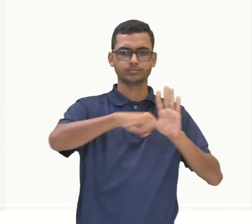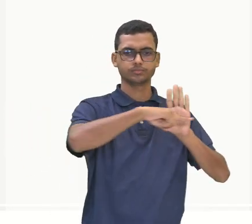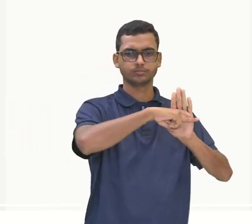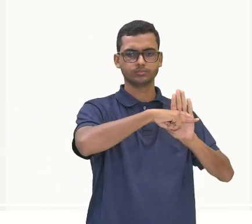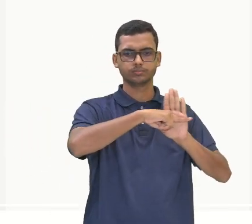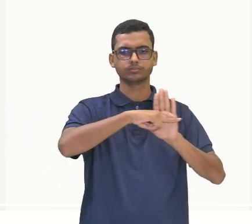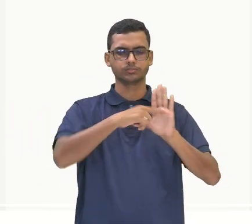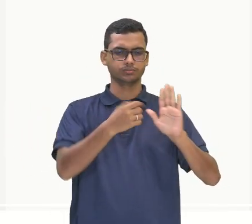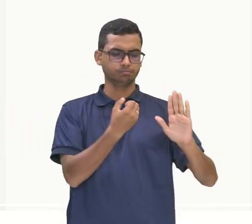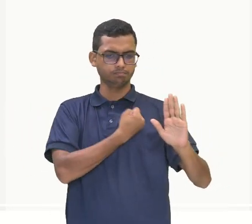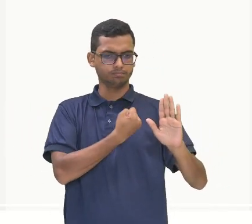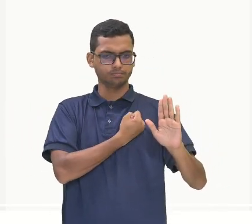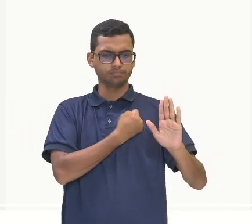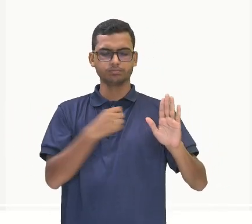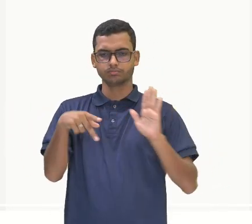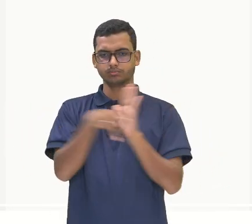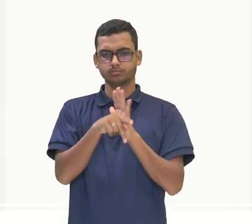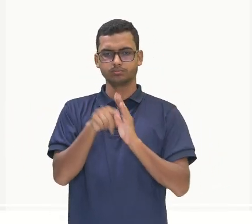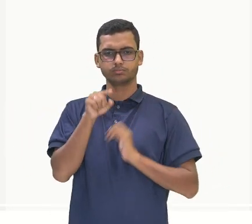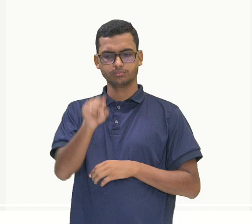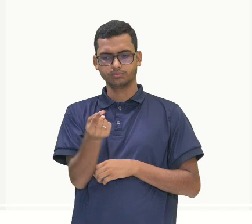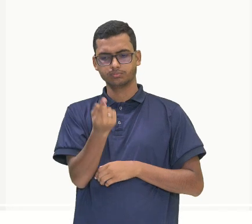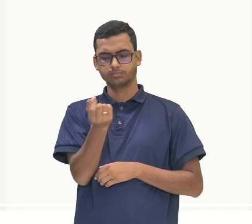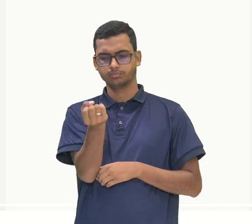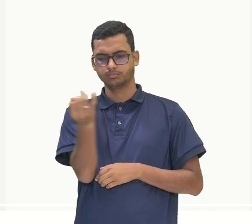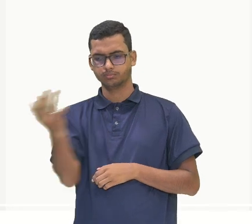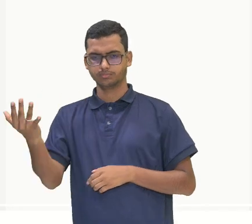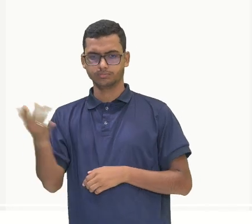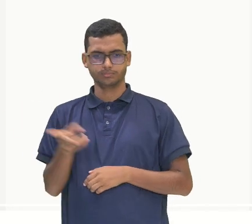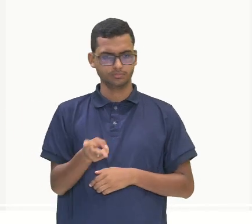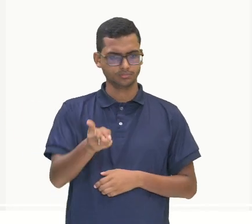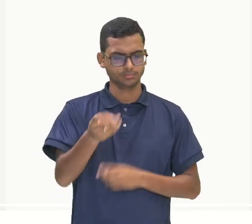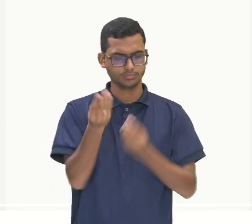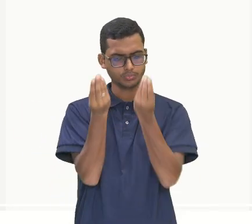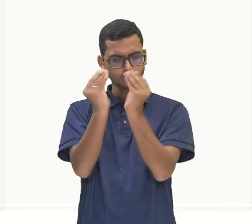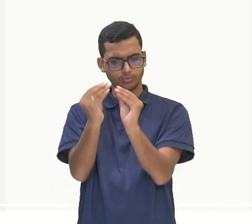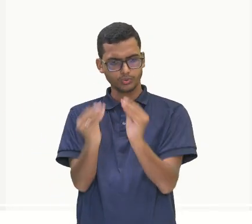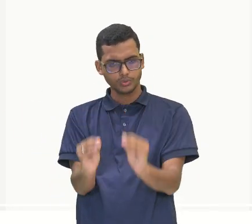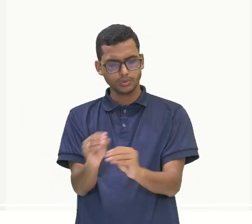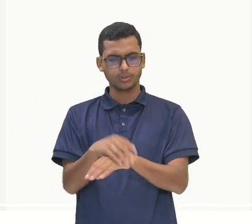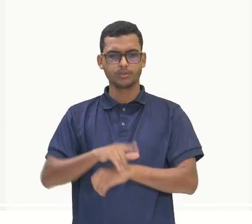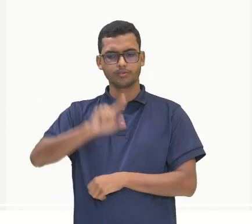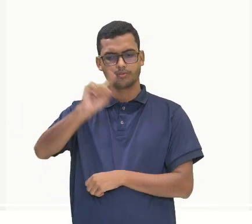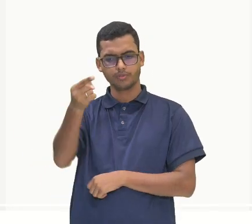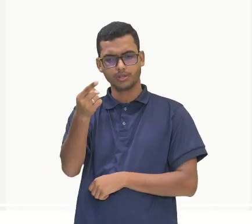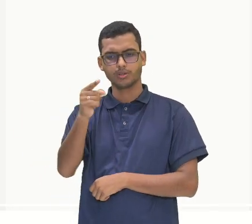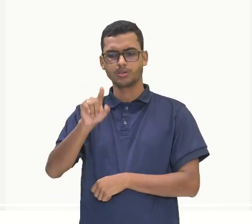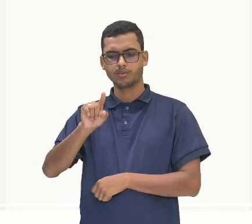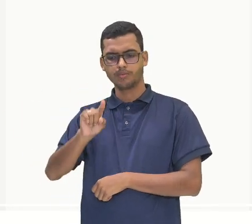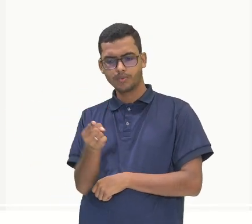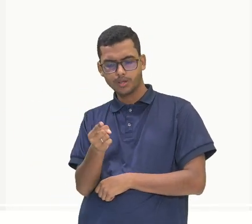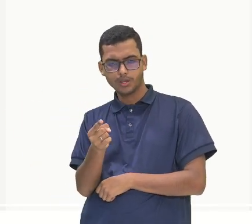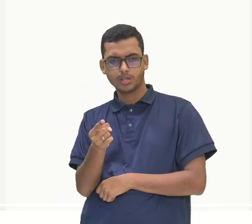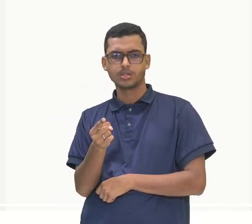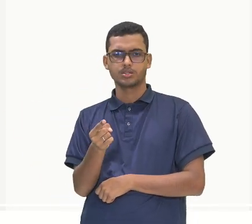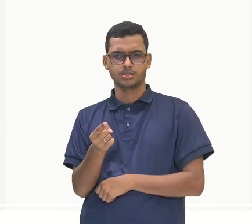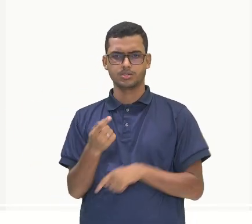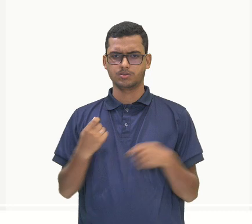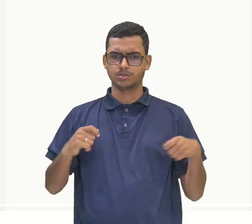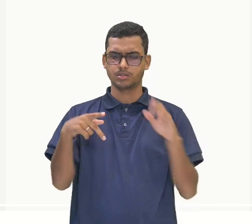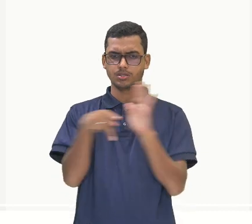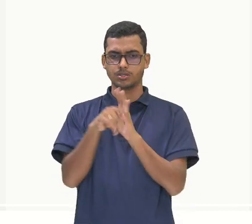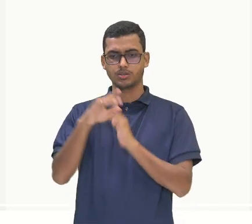com números decimais. Vou sempre colocar vírgula embaixo de vírgula, se necessário, completo com